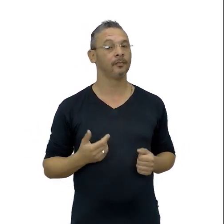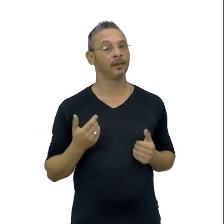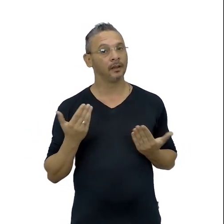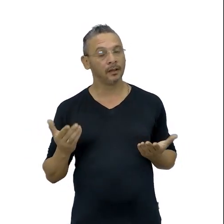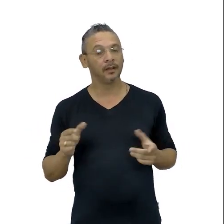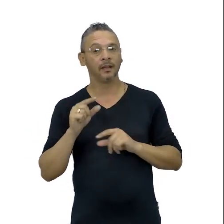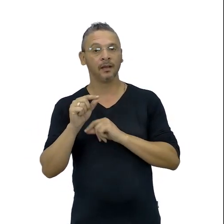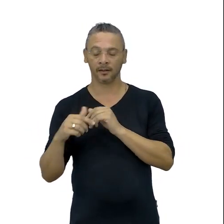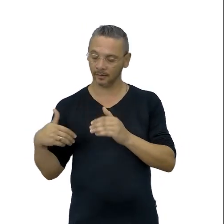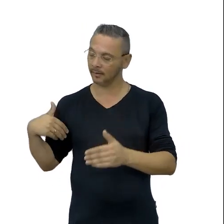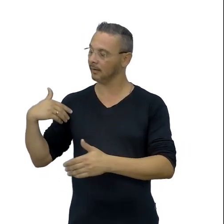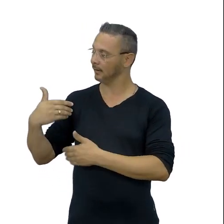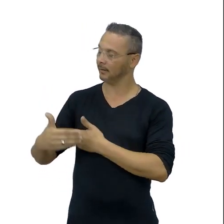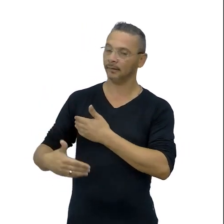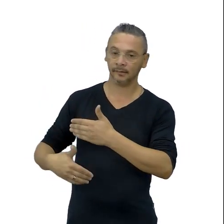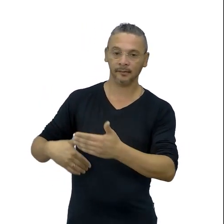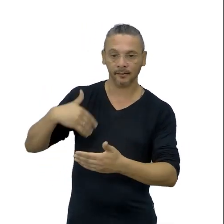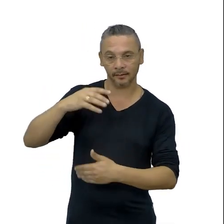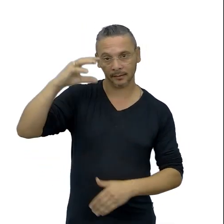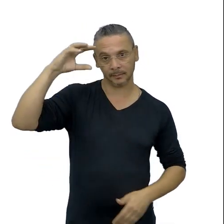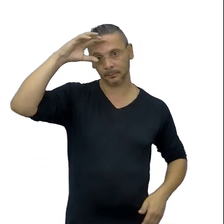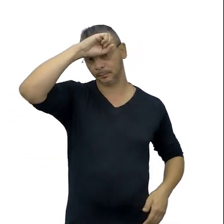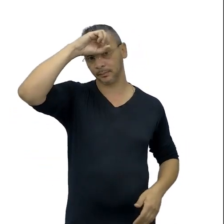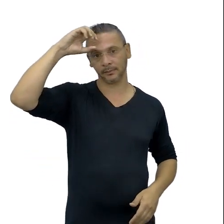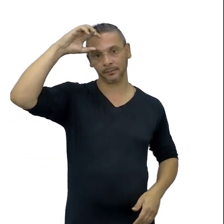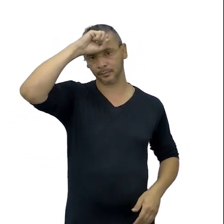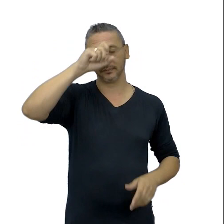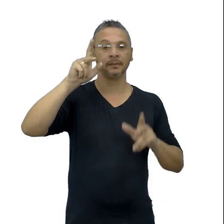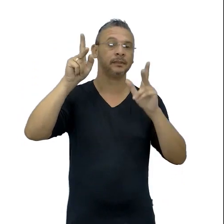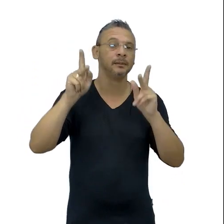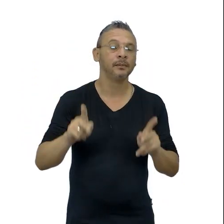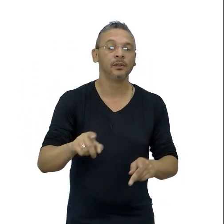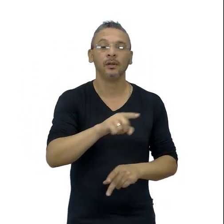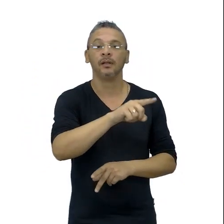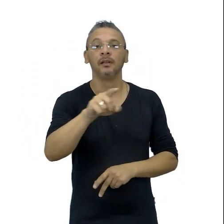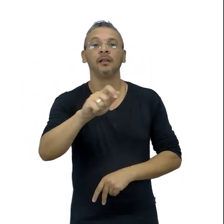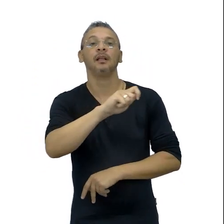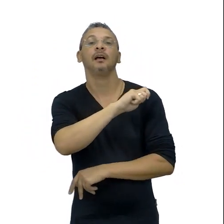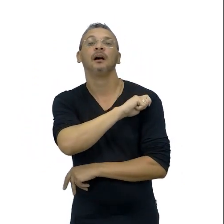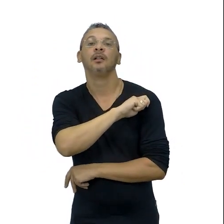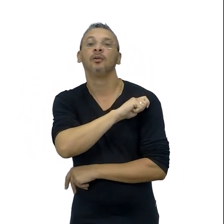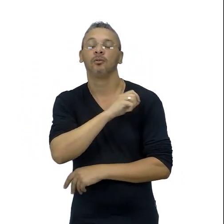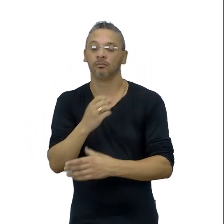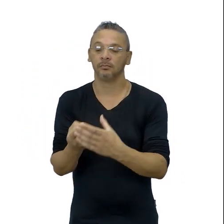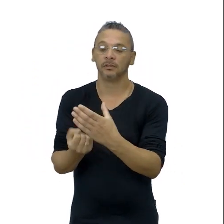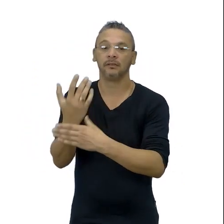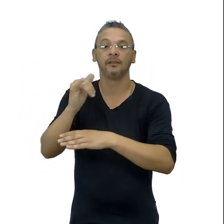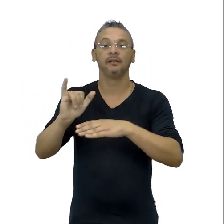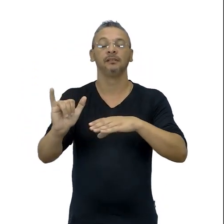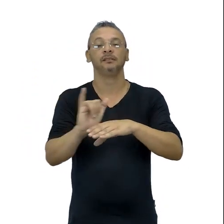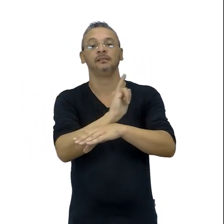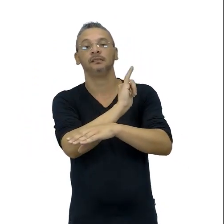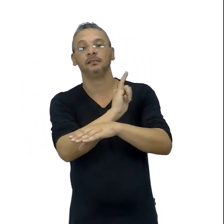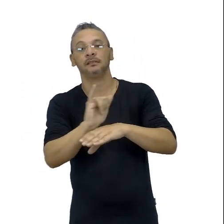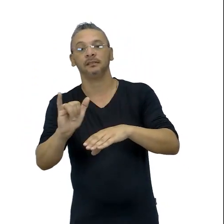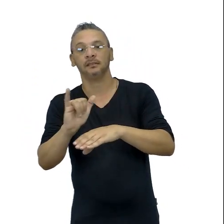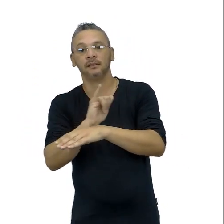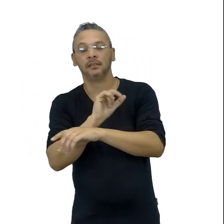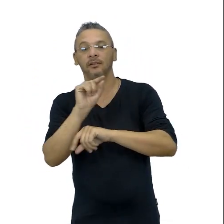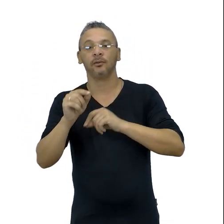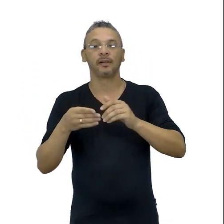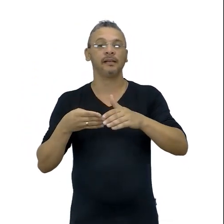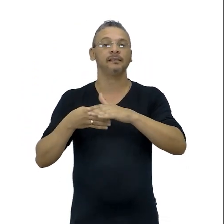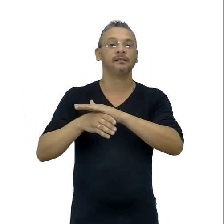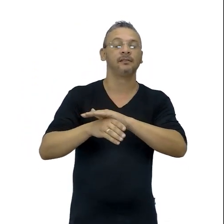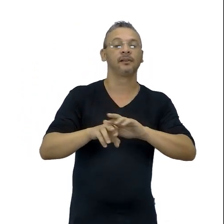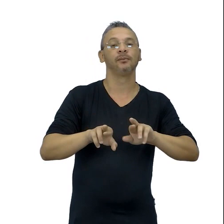Portanto, ao longo do processo de aprendizagem, os estudantes desenvolvem estratégias para atribuir significados